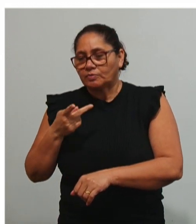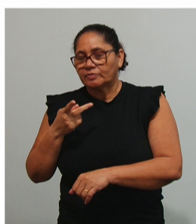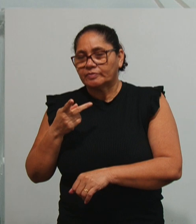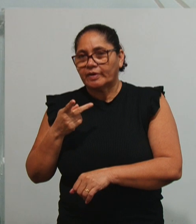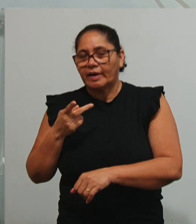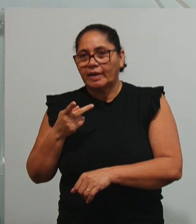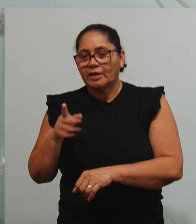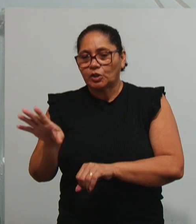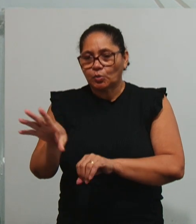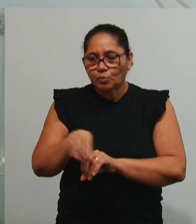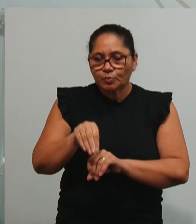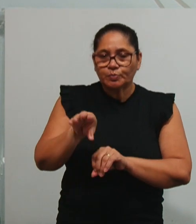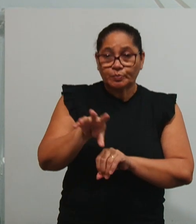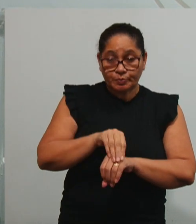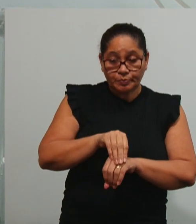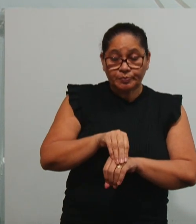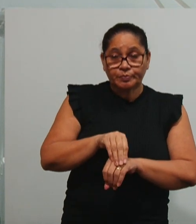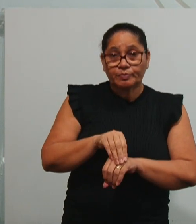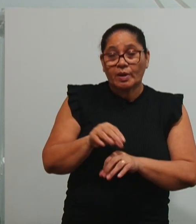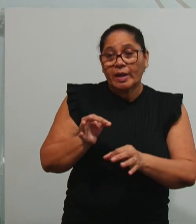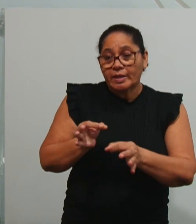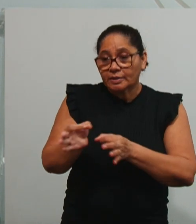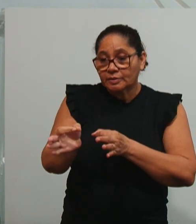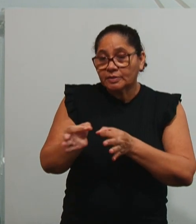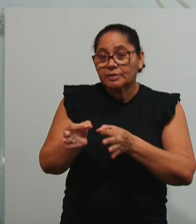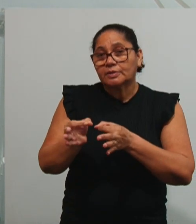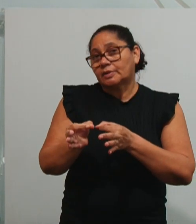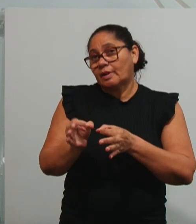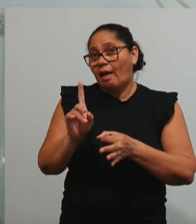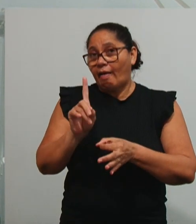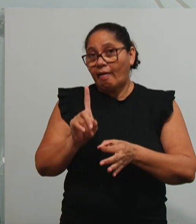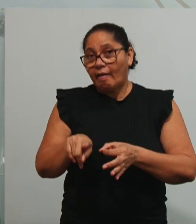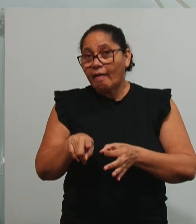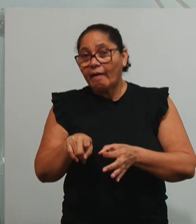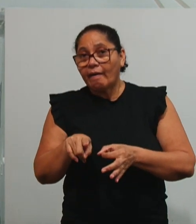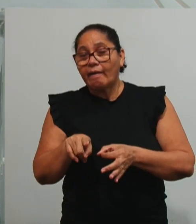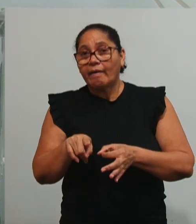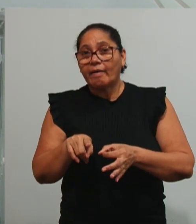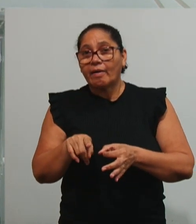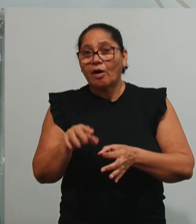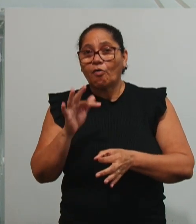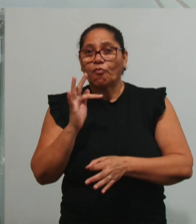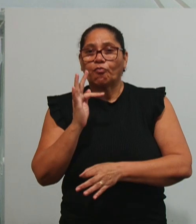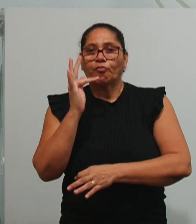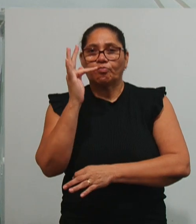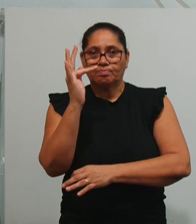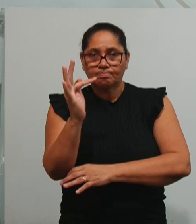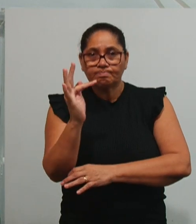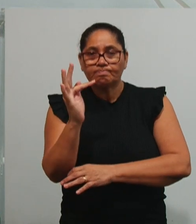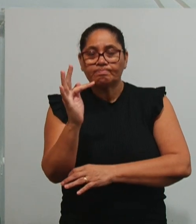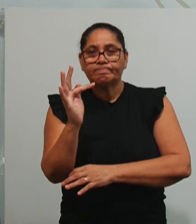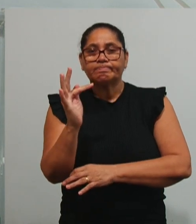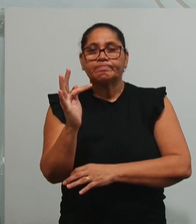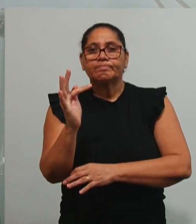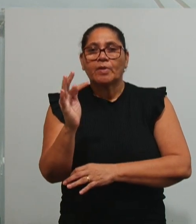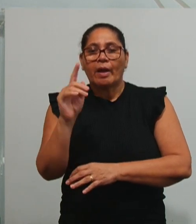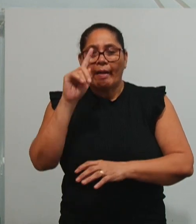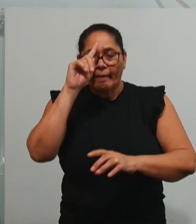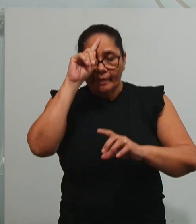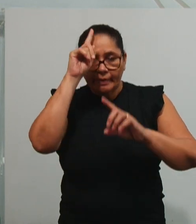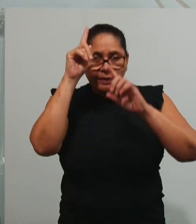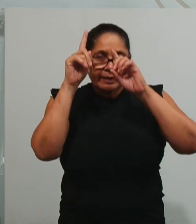complementando, é que esse planejamento, ele é uma formalização da